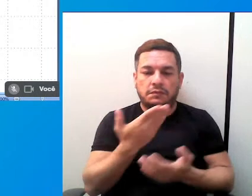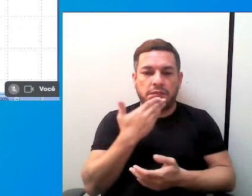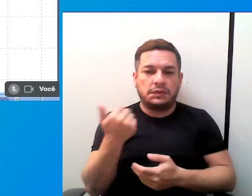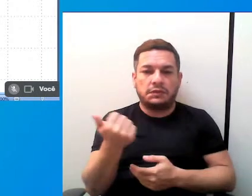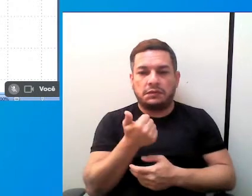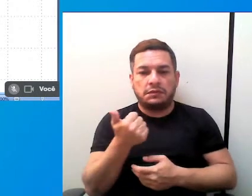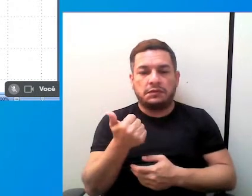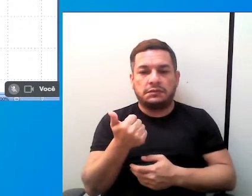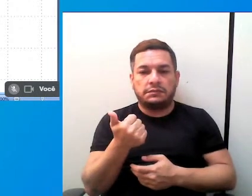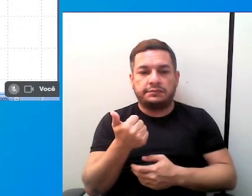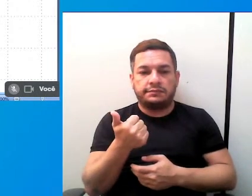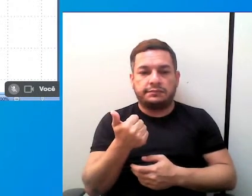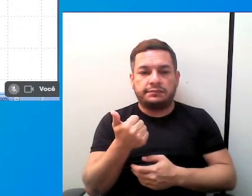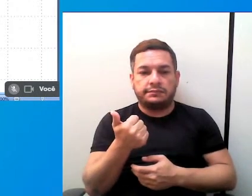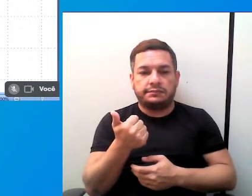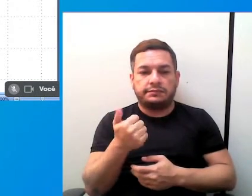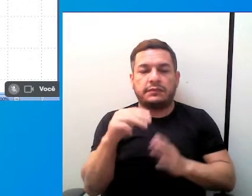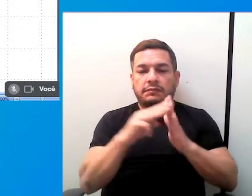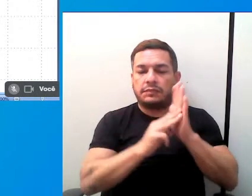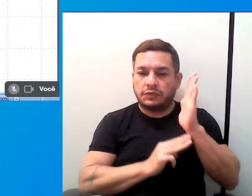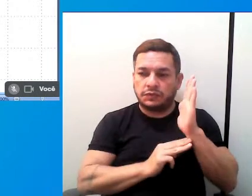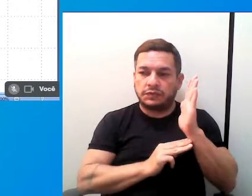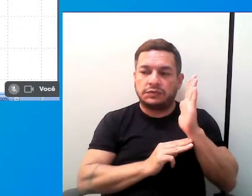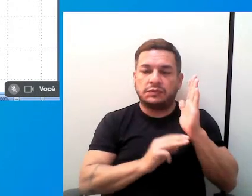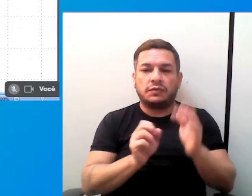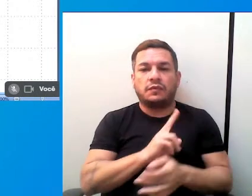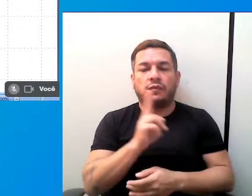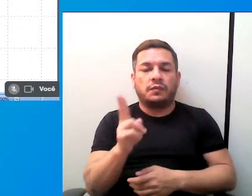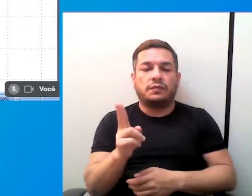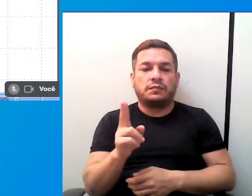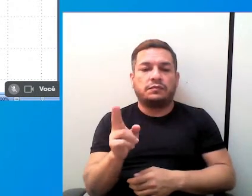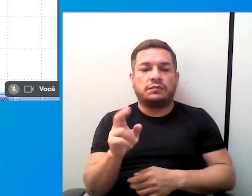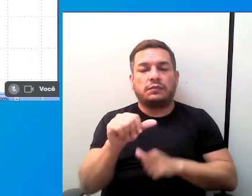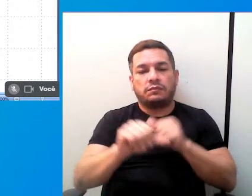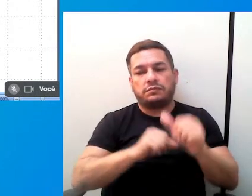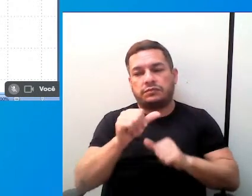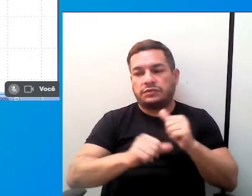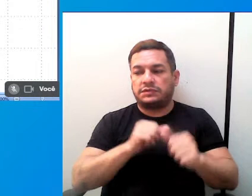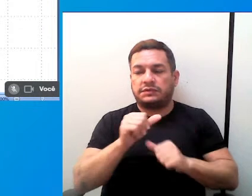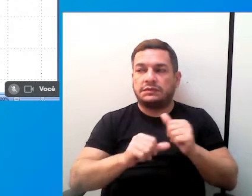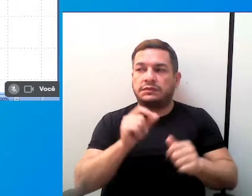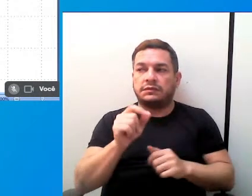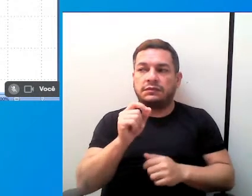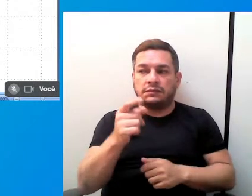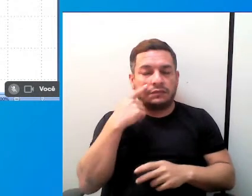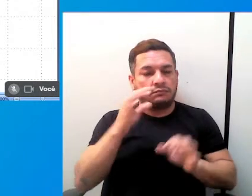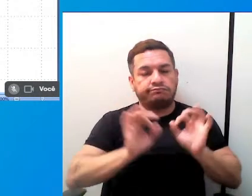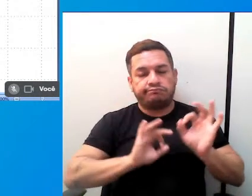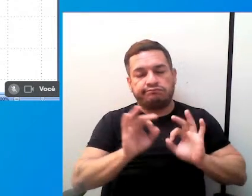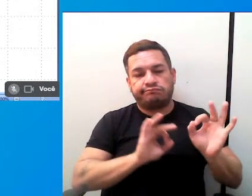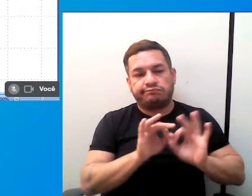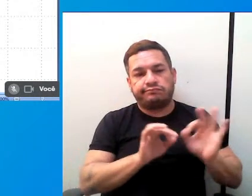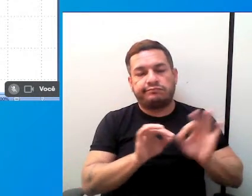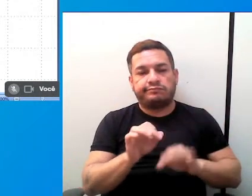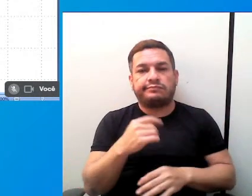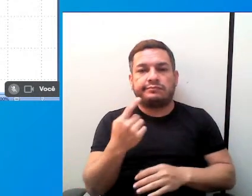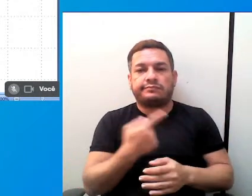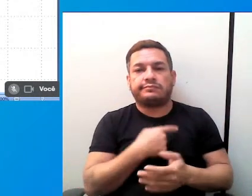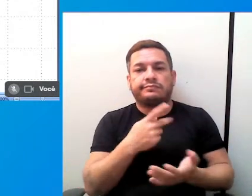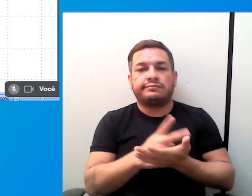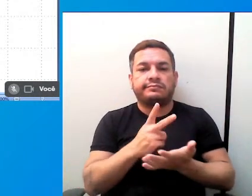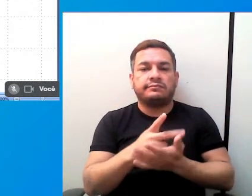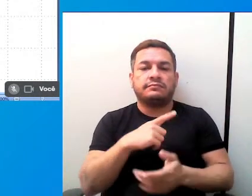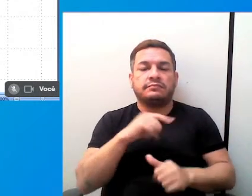melhoras na metodologia ou uma pequena mudança na sua estrutura. Então, a gente sempre tem